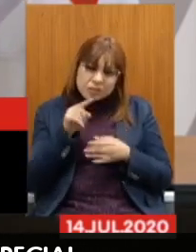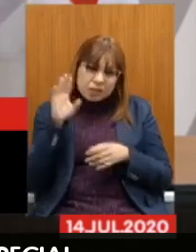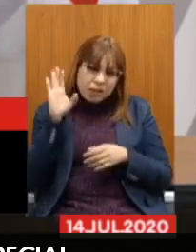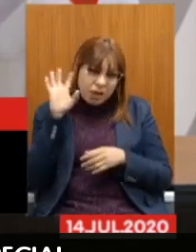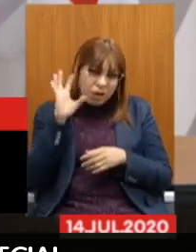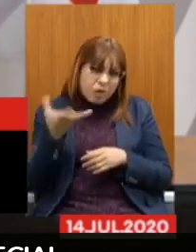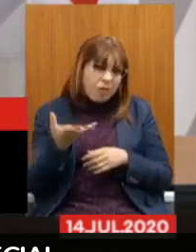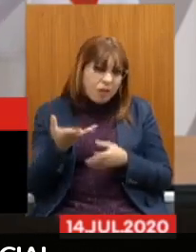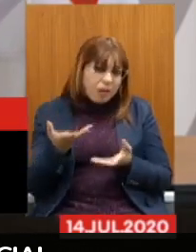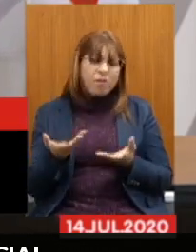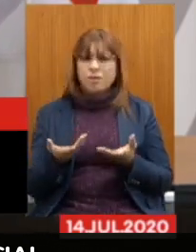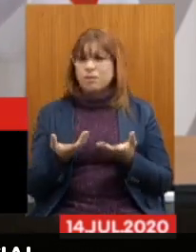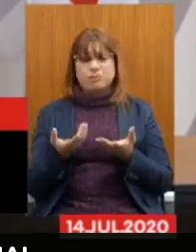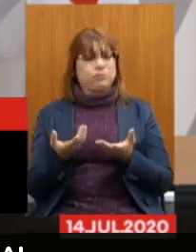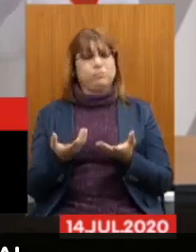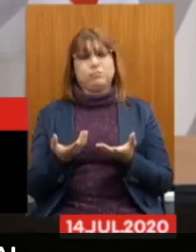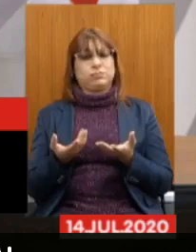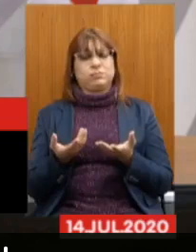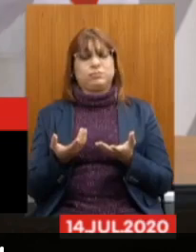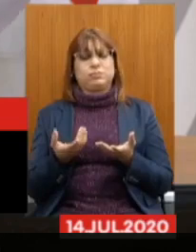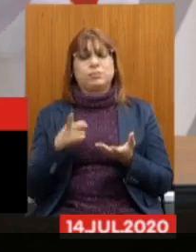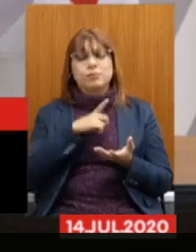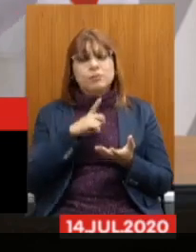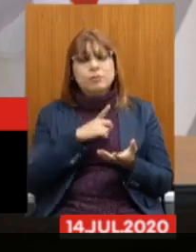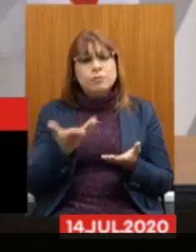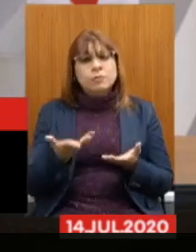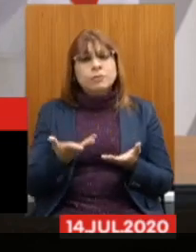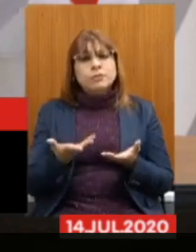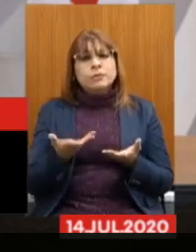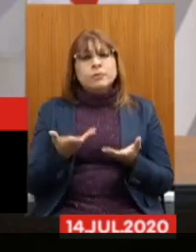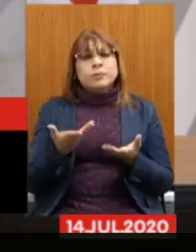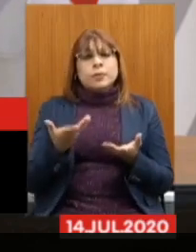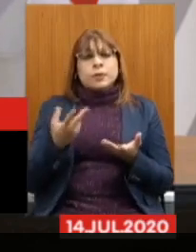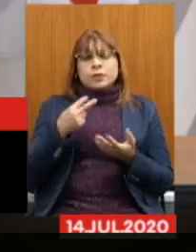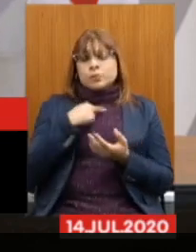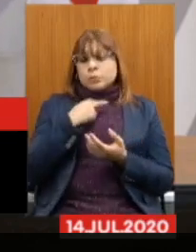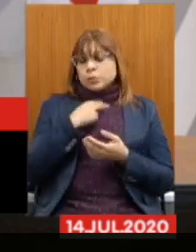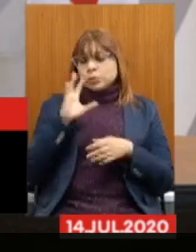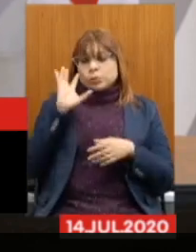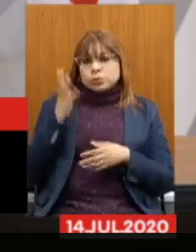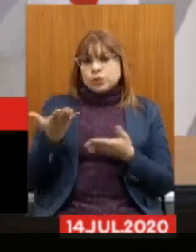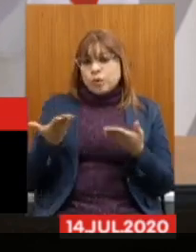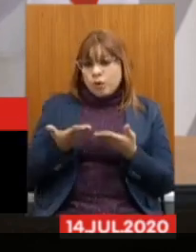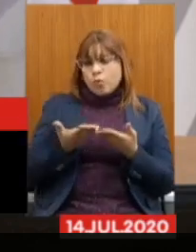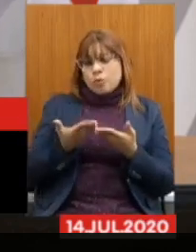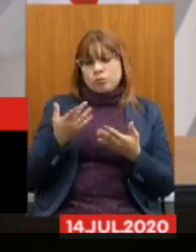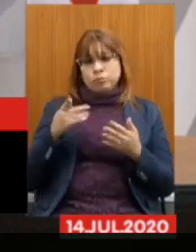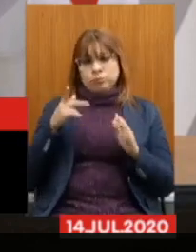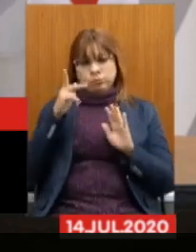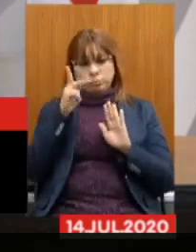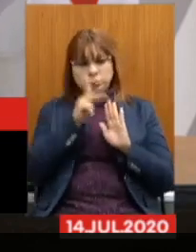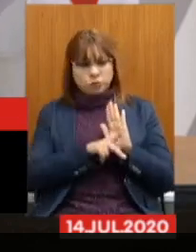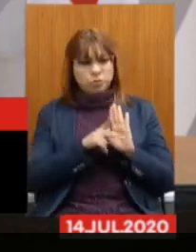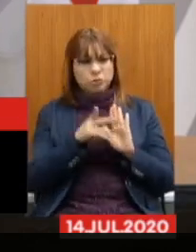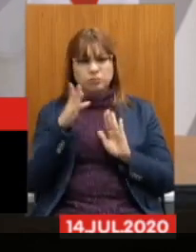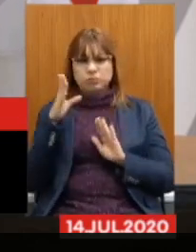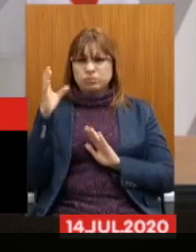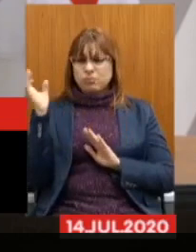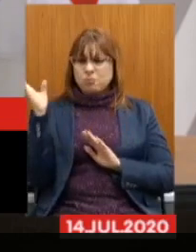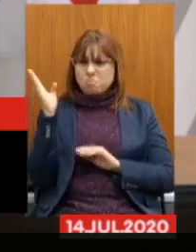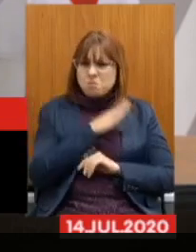por incompetência gerencial de muitos governos não pode ser resolvida com um projeto cruel que maltrata o servidor